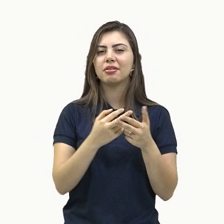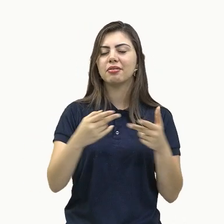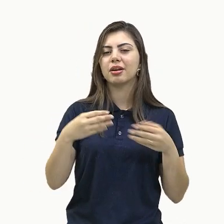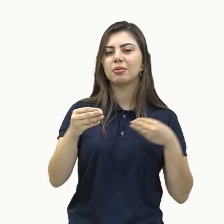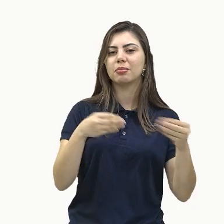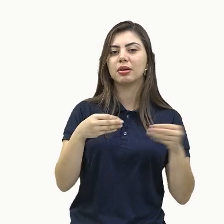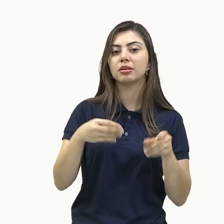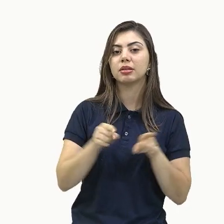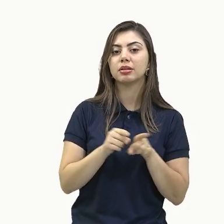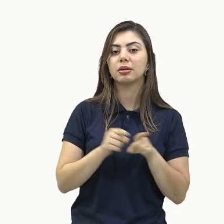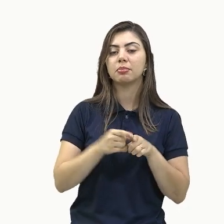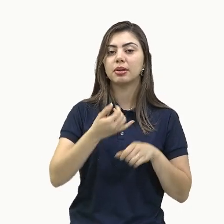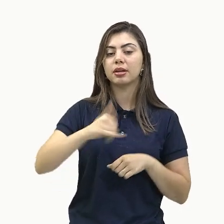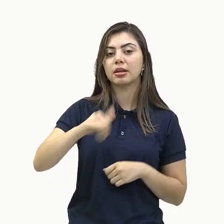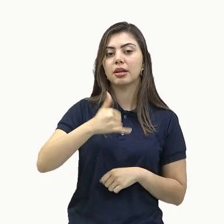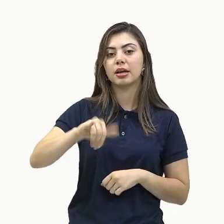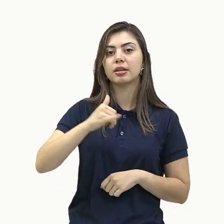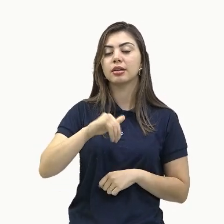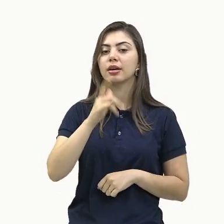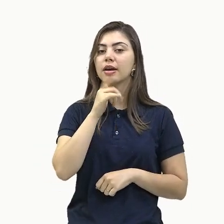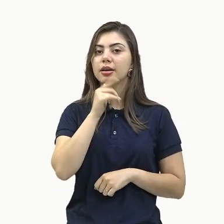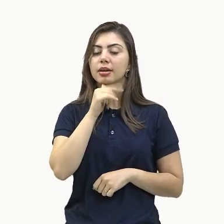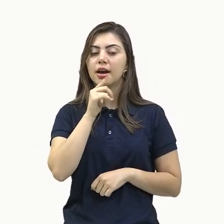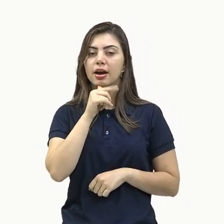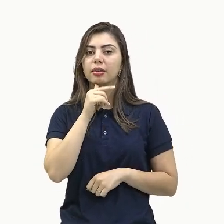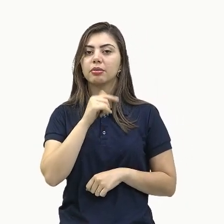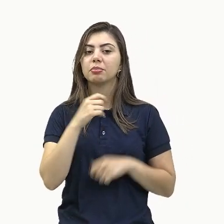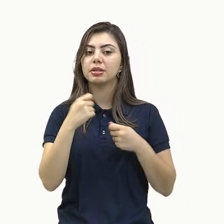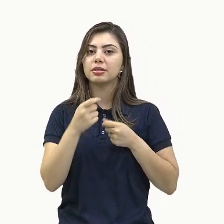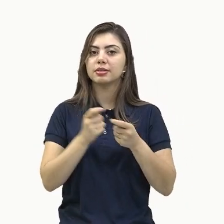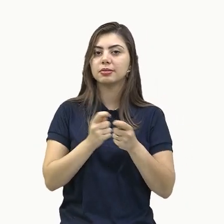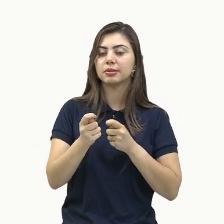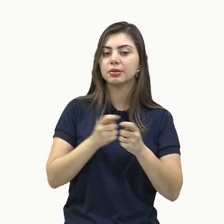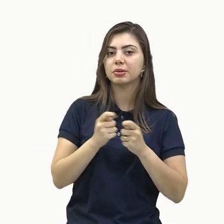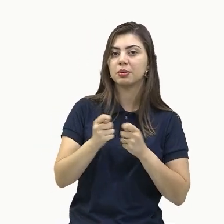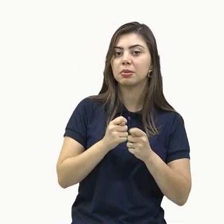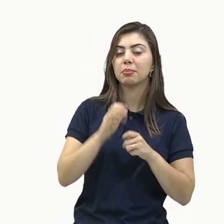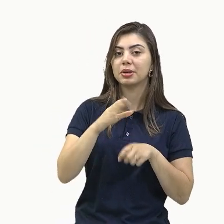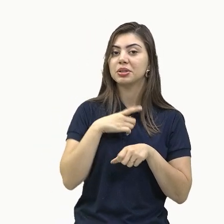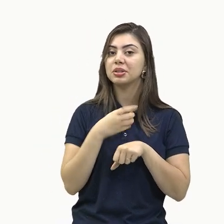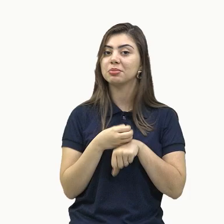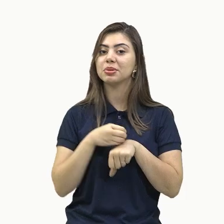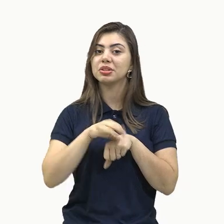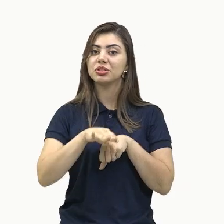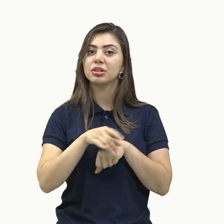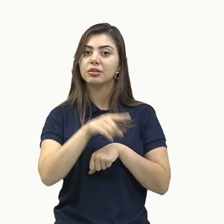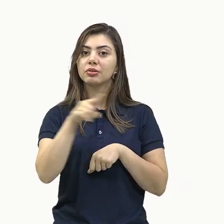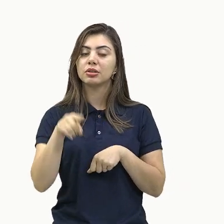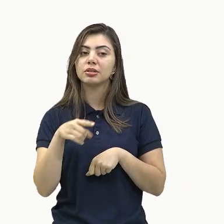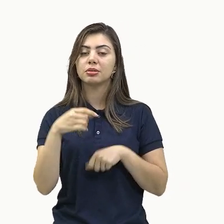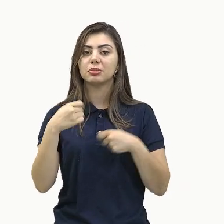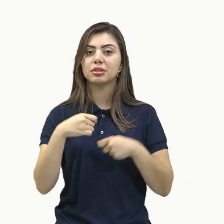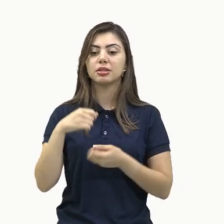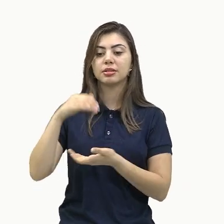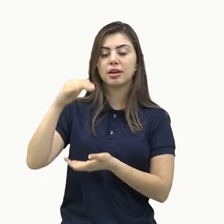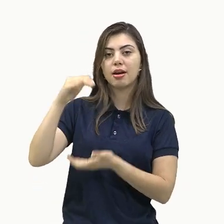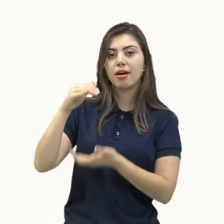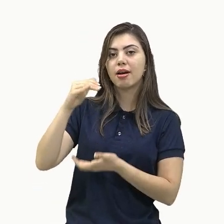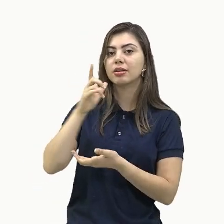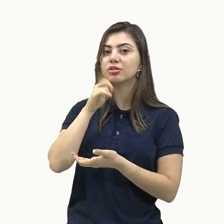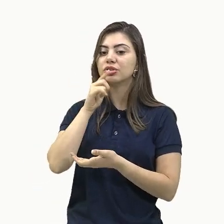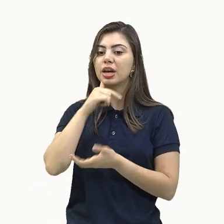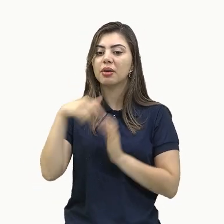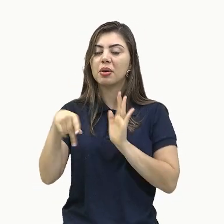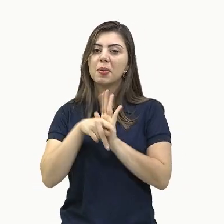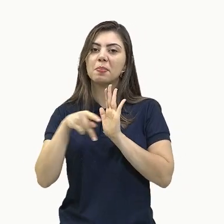energia elétrica e água. Uma dica é vocês sempre levarem a garrafinha de água própria de vocês aonde quer que vocês vão,